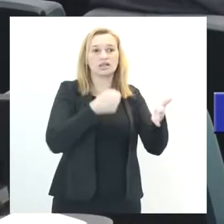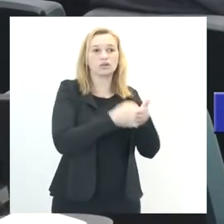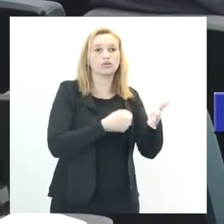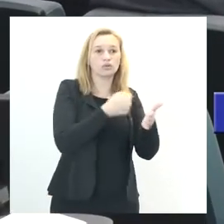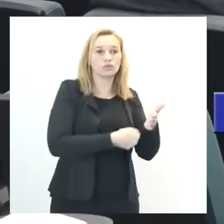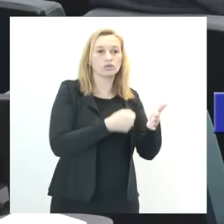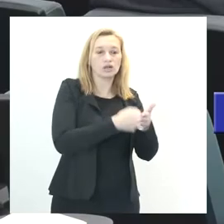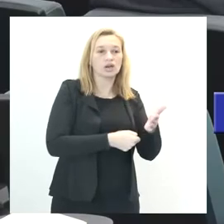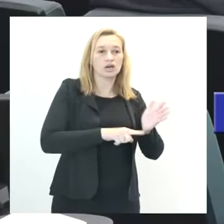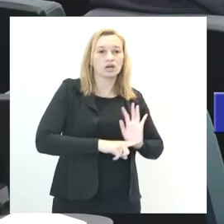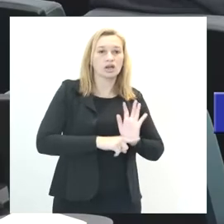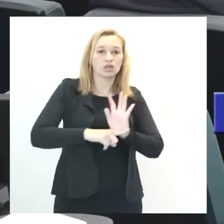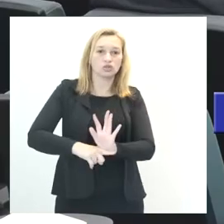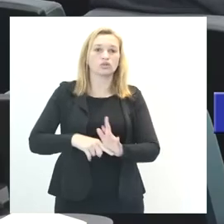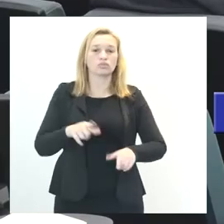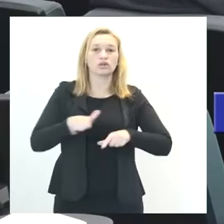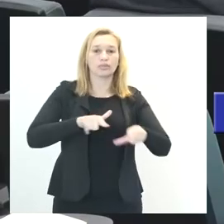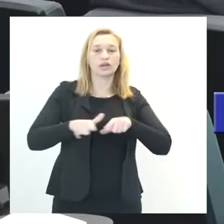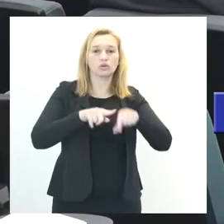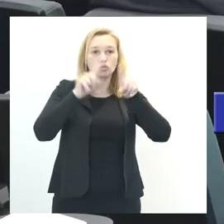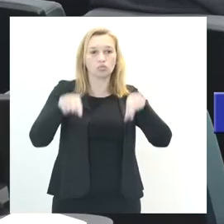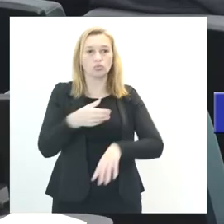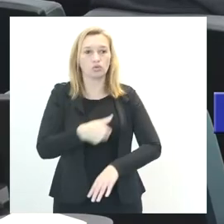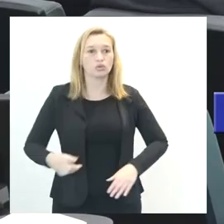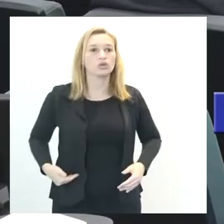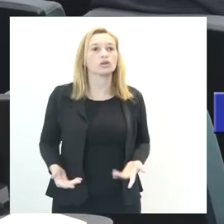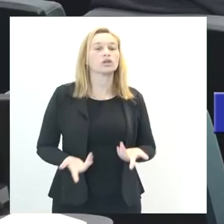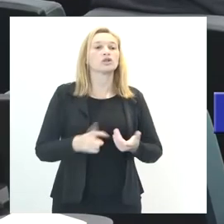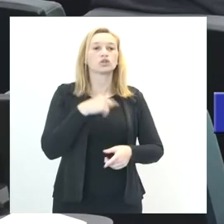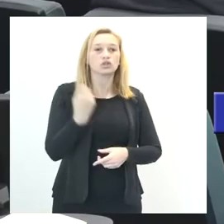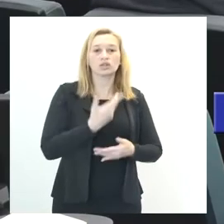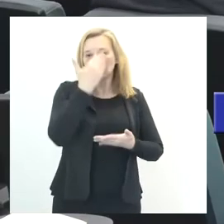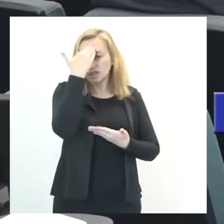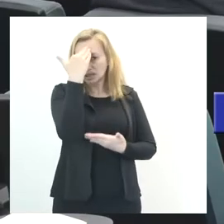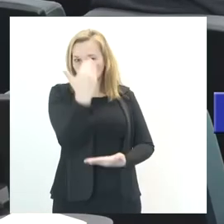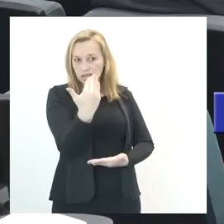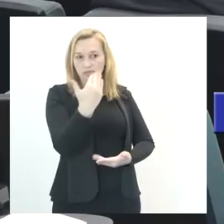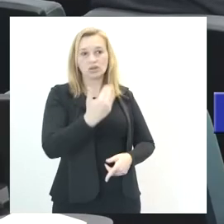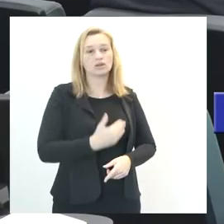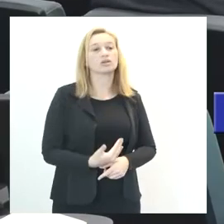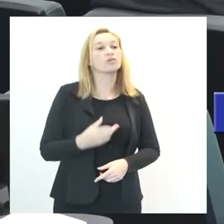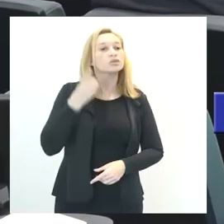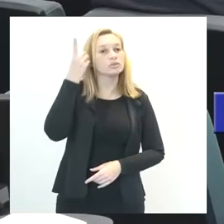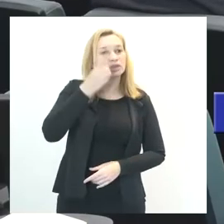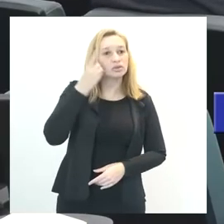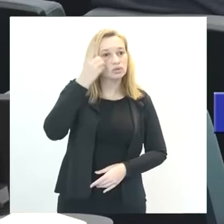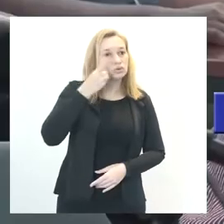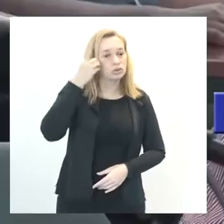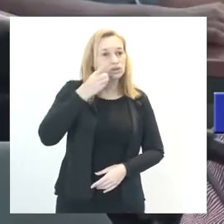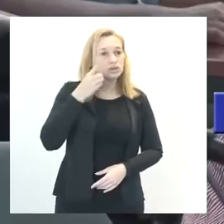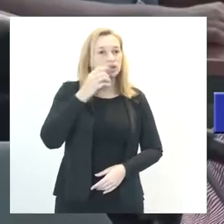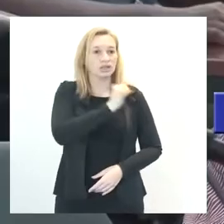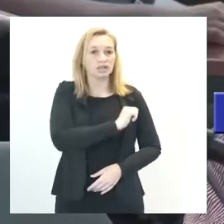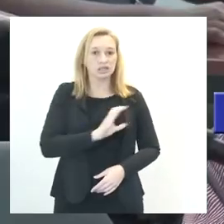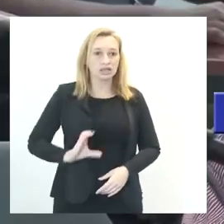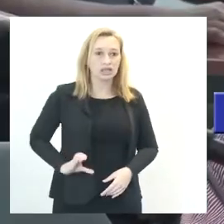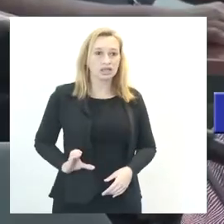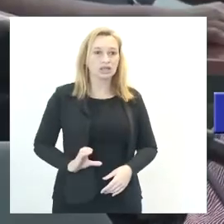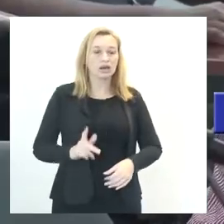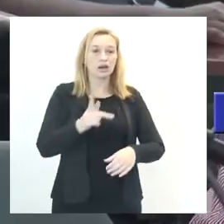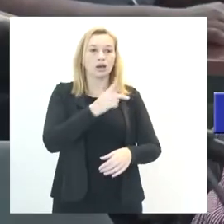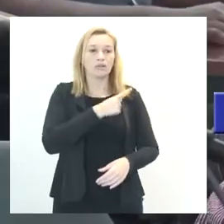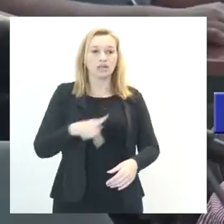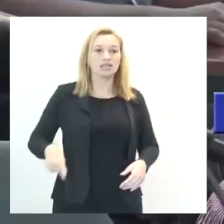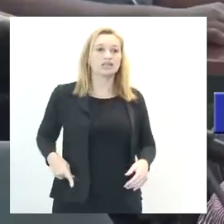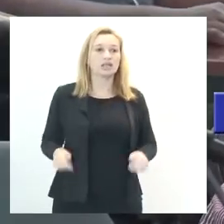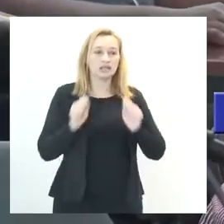do serviço público e aos nossos agradecimentos ao Deputado André Ceciliano presidente